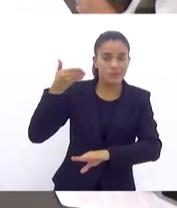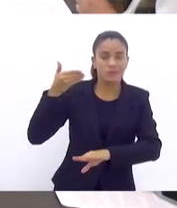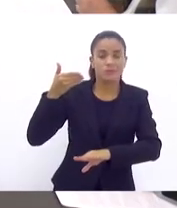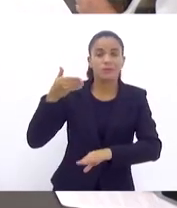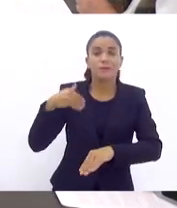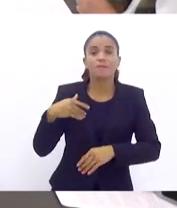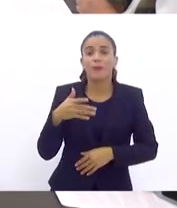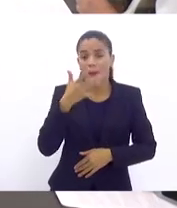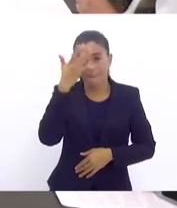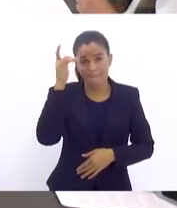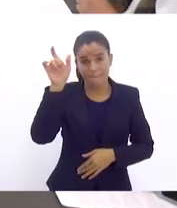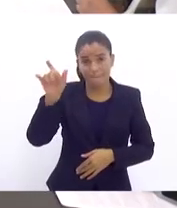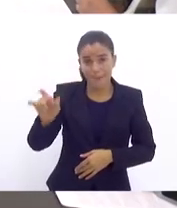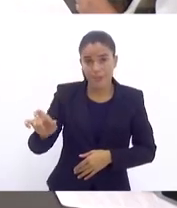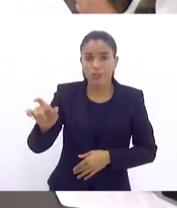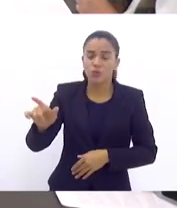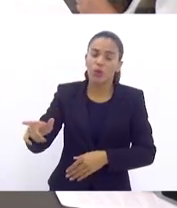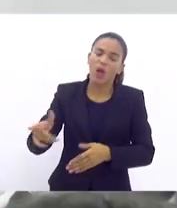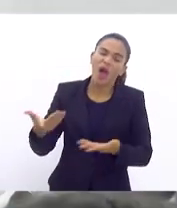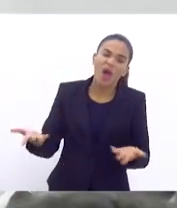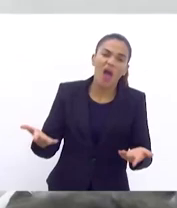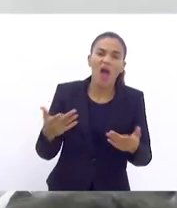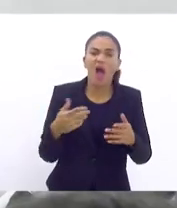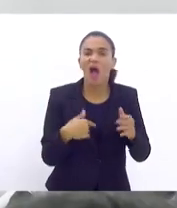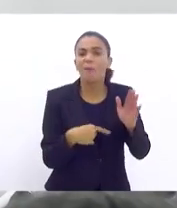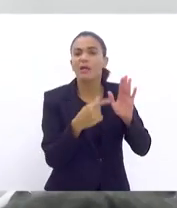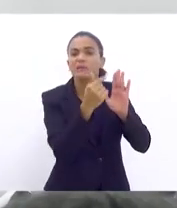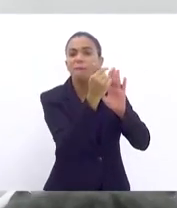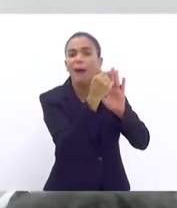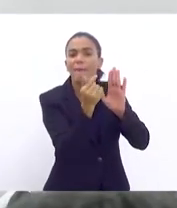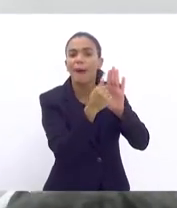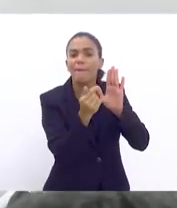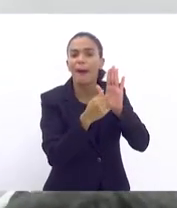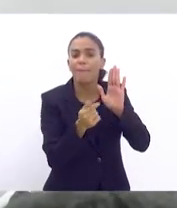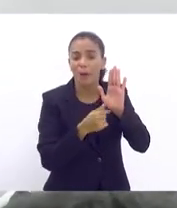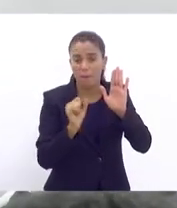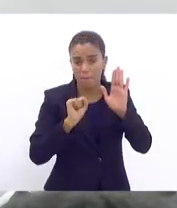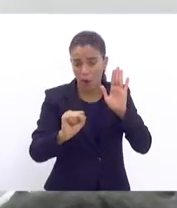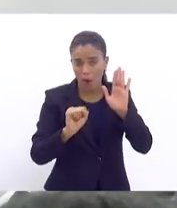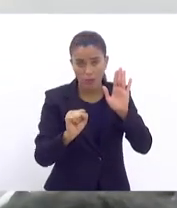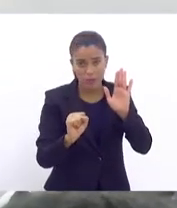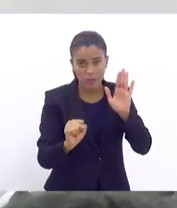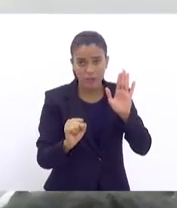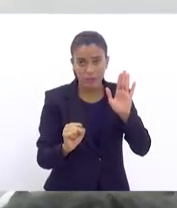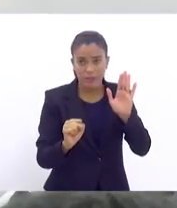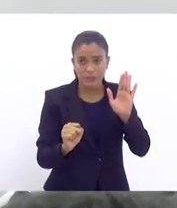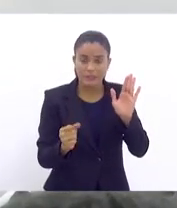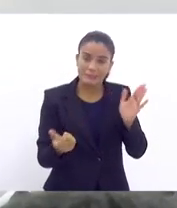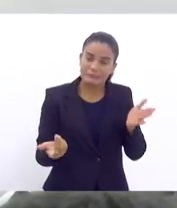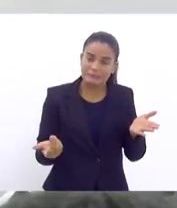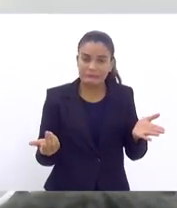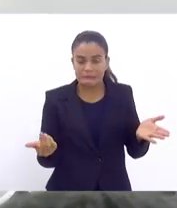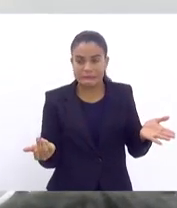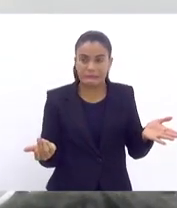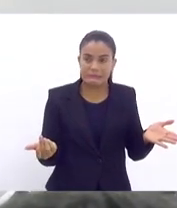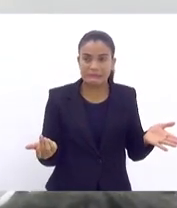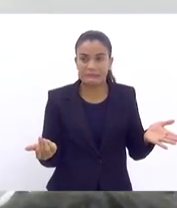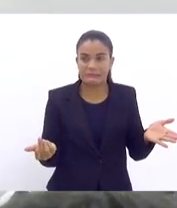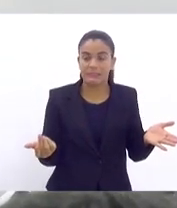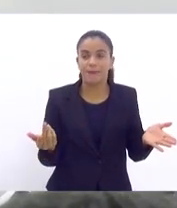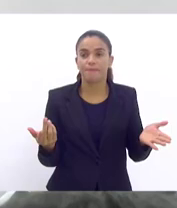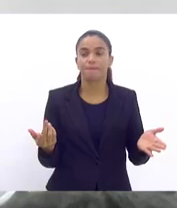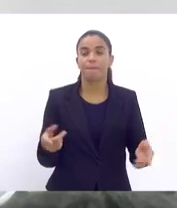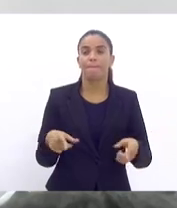em que alguém trouxe os trabalhos Ah mas no item tal pode fazer Tal Coisa falei ó super a matéria tá superada E e